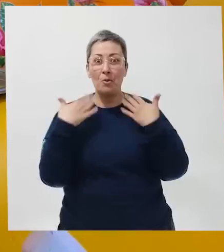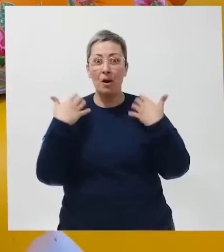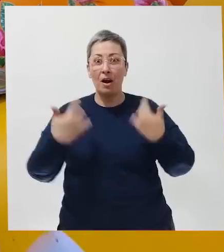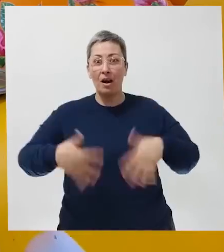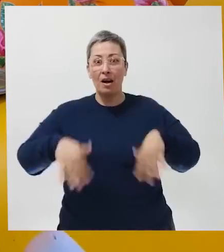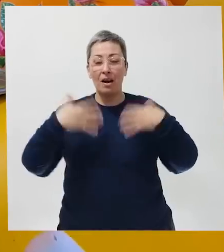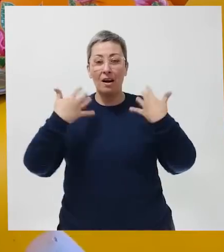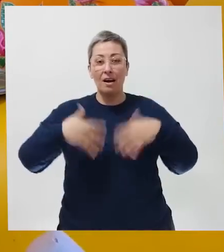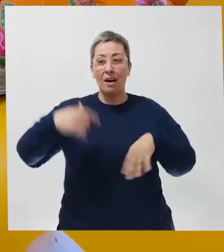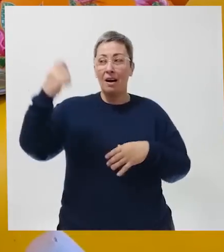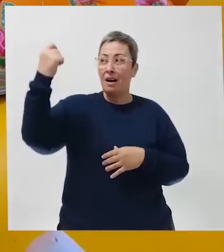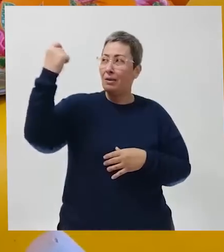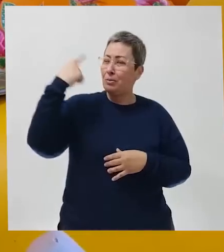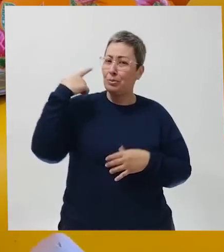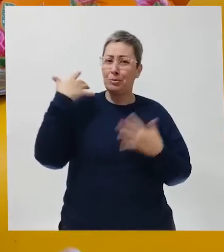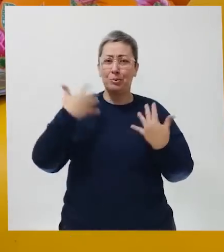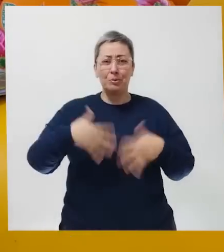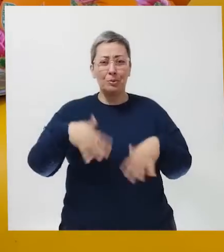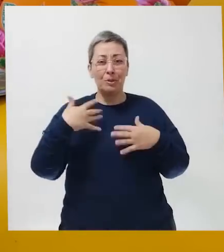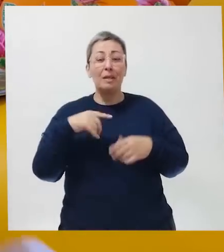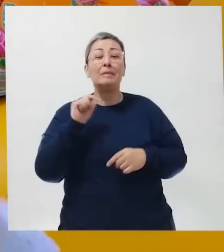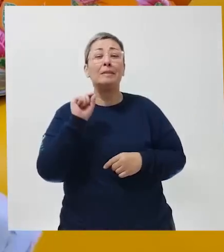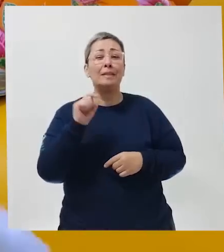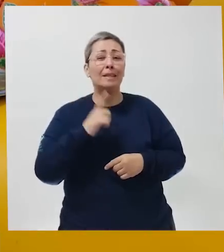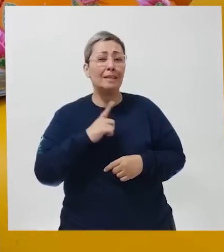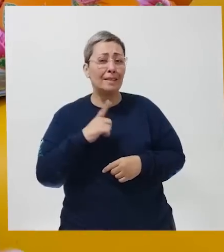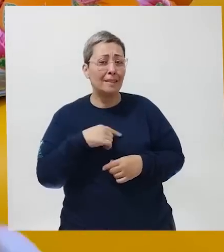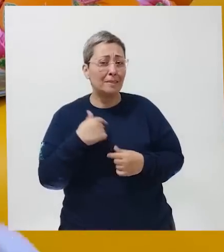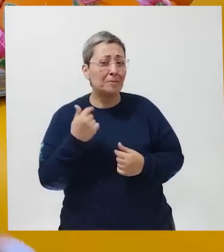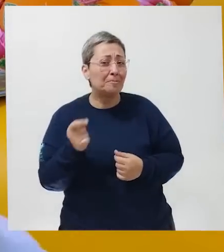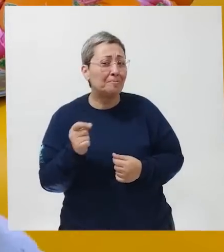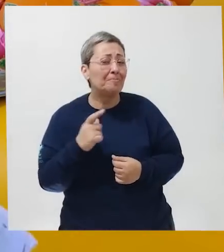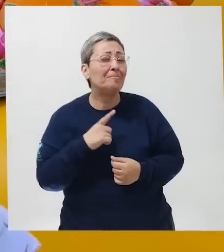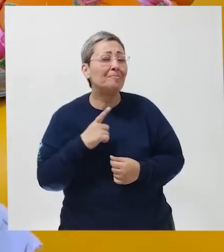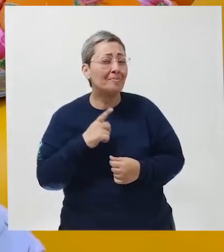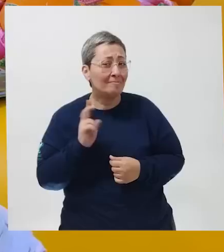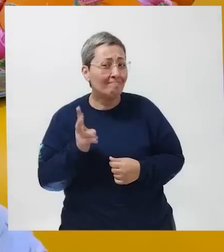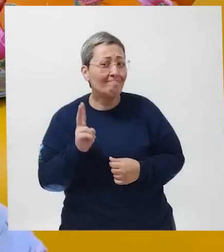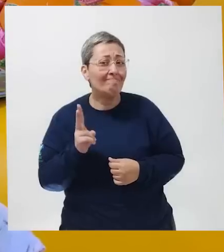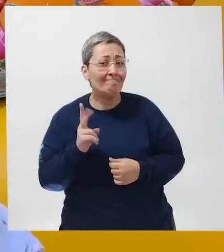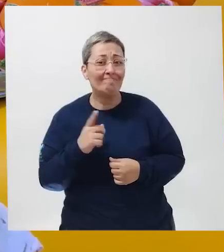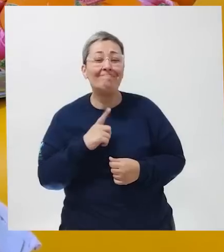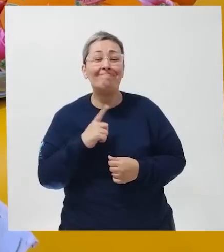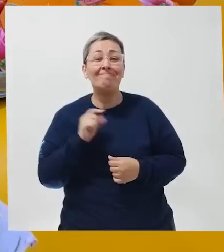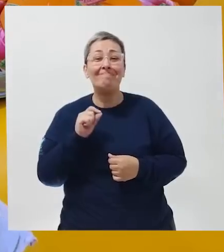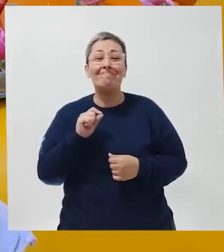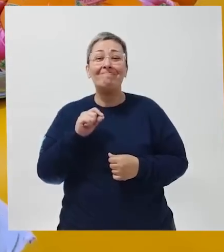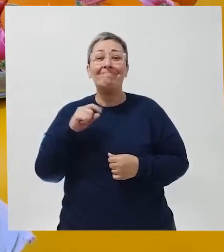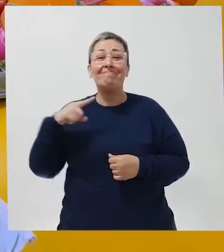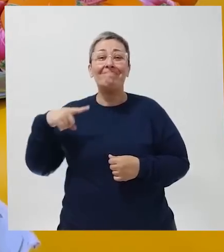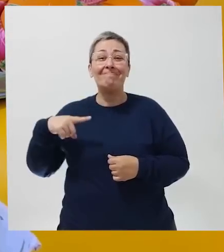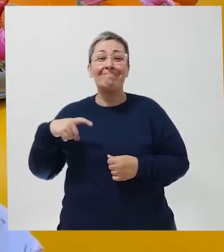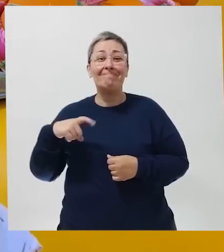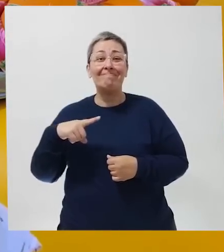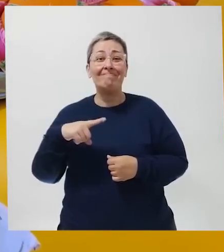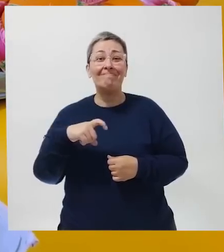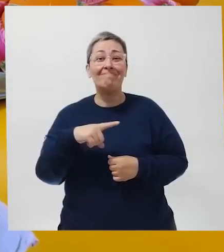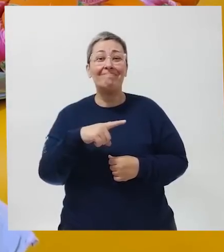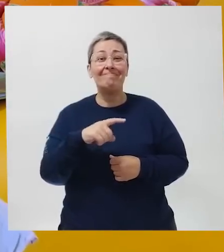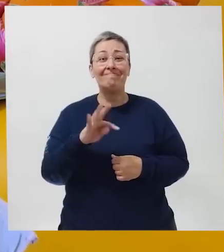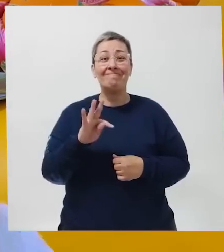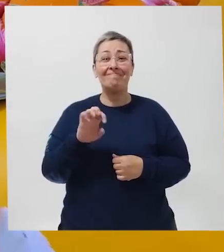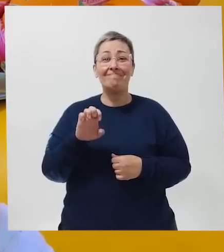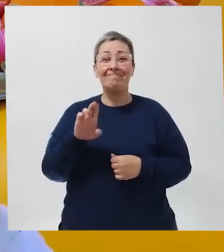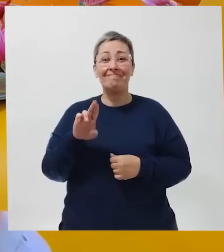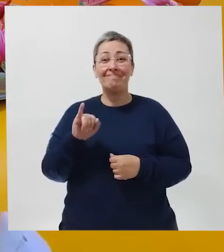poesia, tá um calor, um sol. E quem é que tá lá ainda, gente? Quem é que tá lá